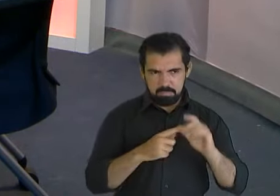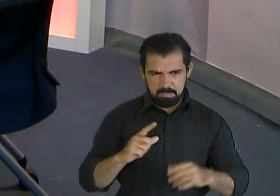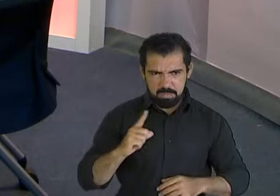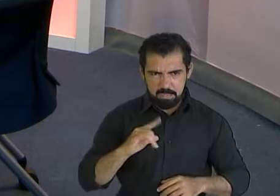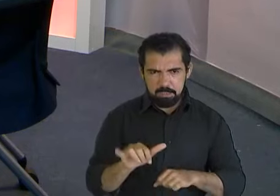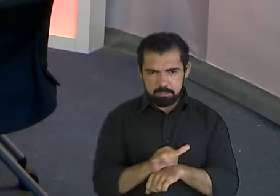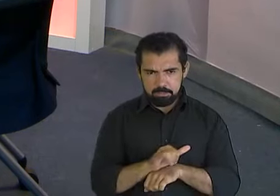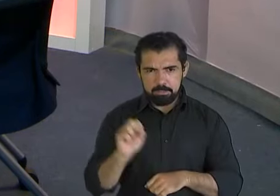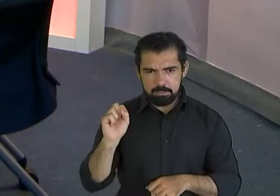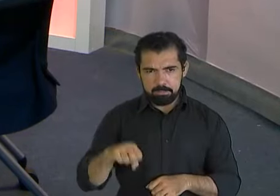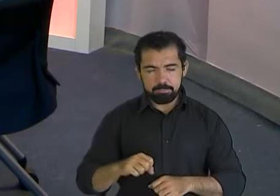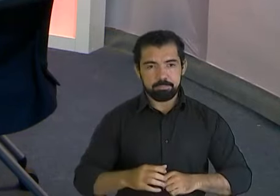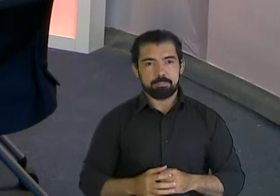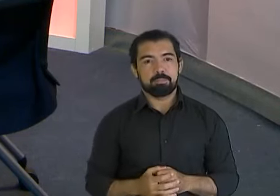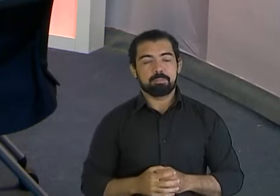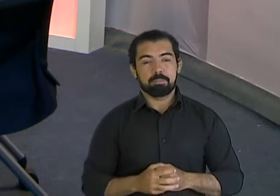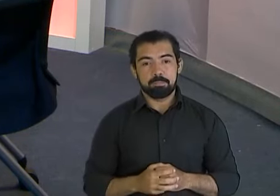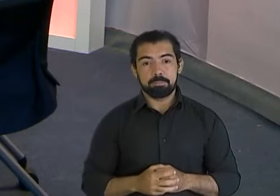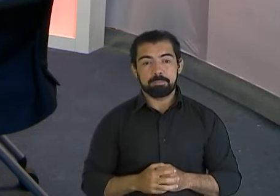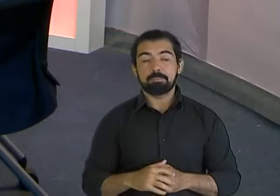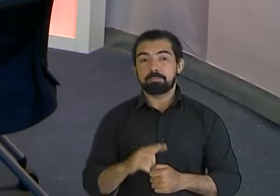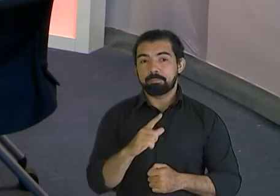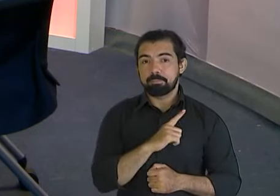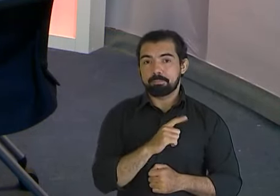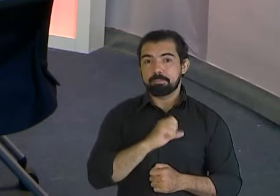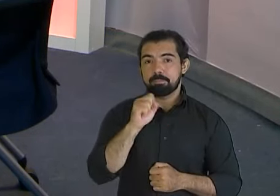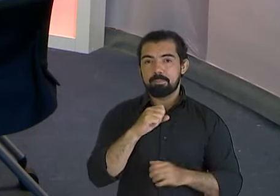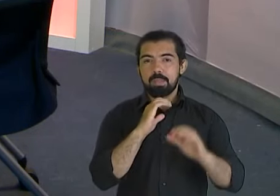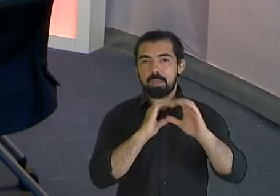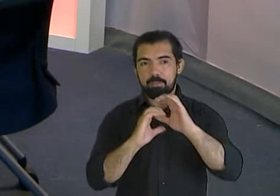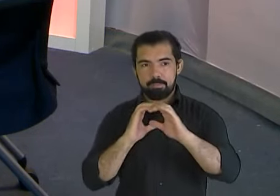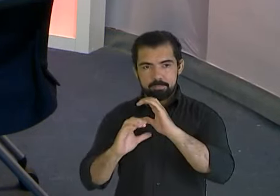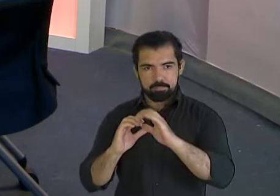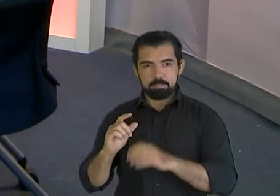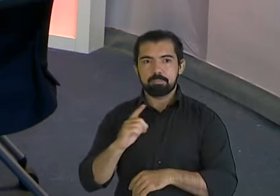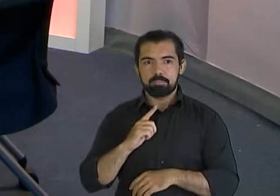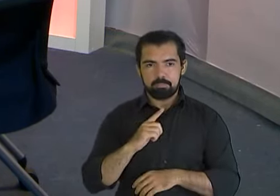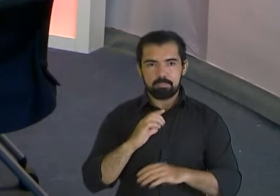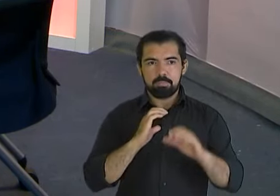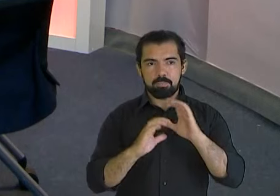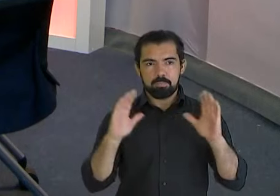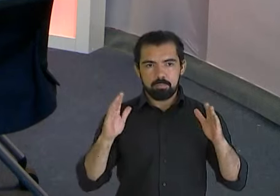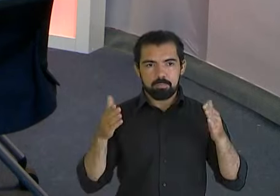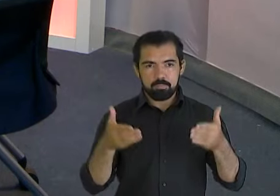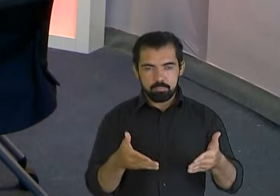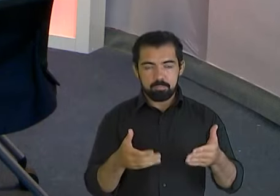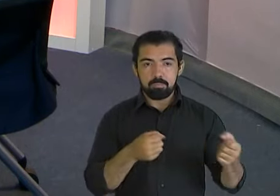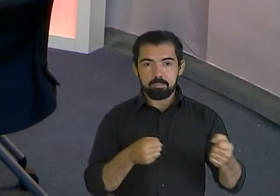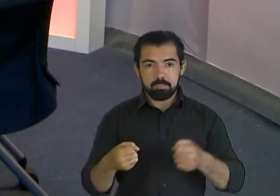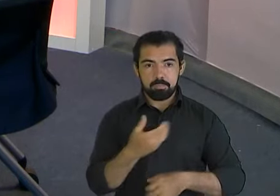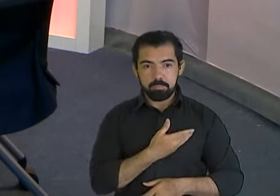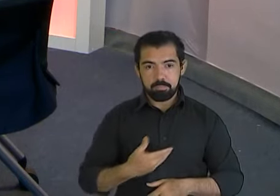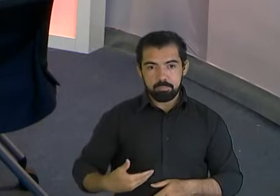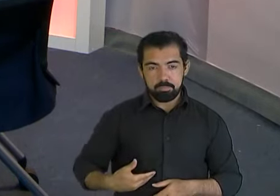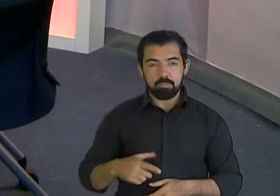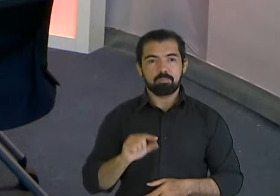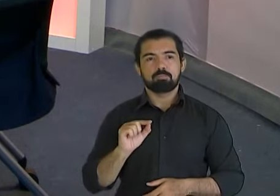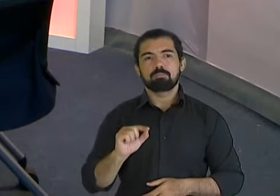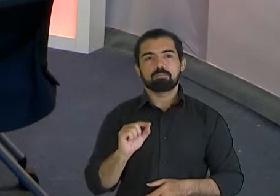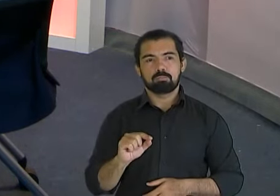providência. Pronto. Existem os canais de comunicação voltados ao poder público para que se